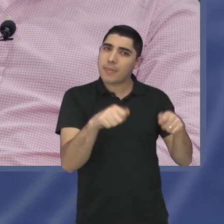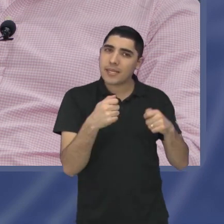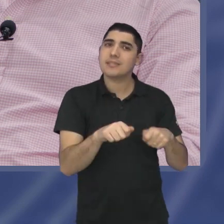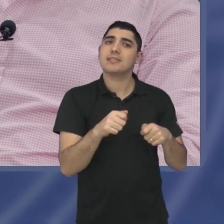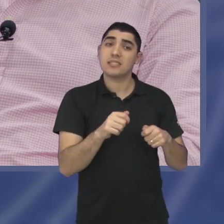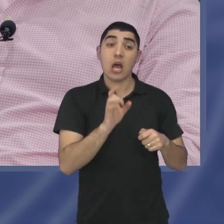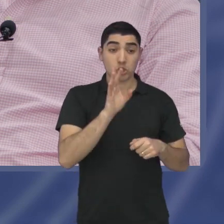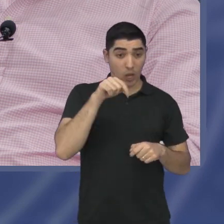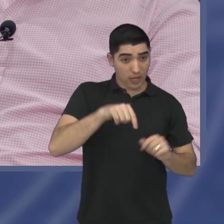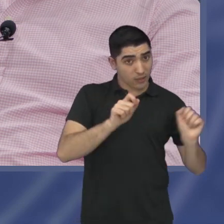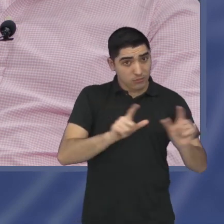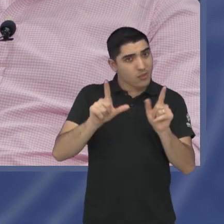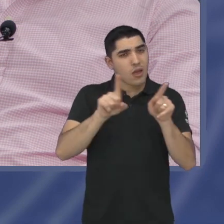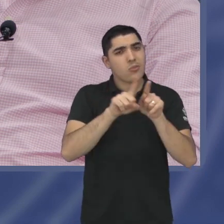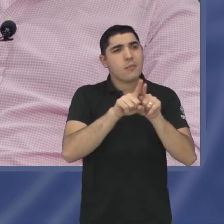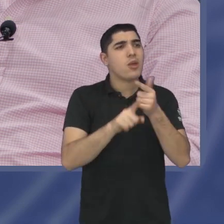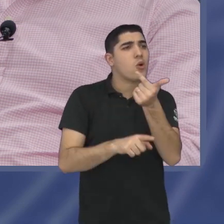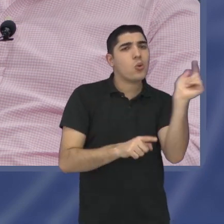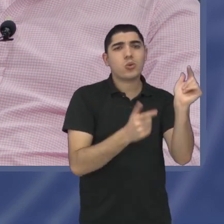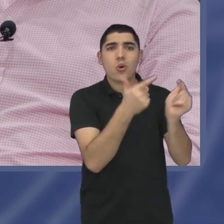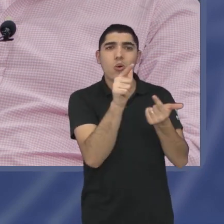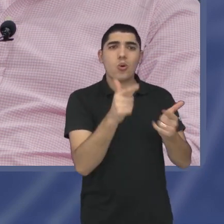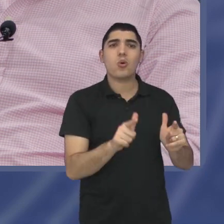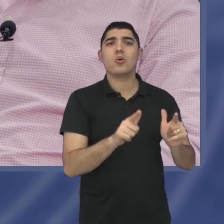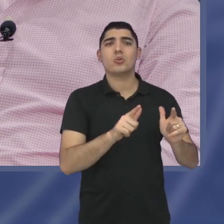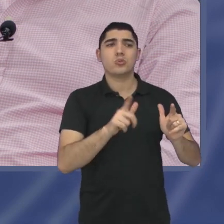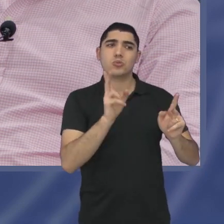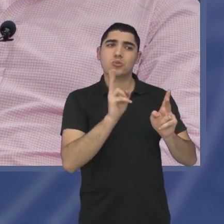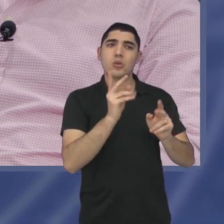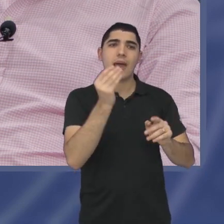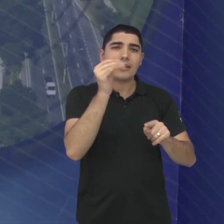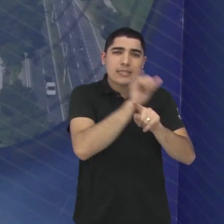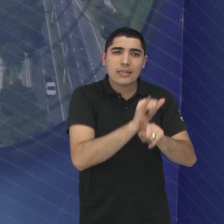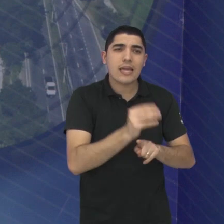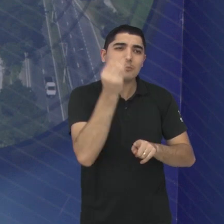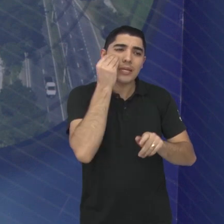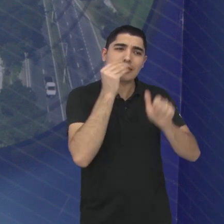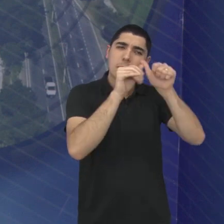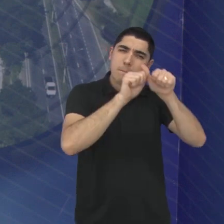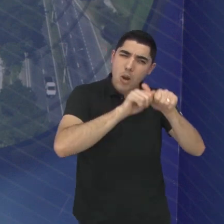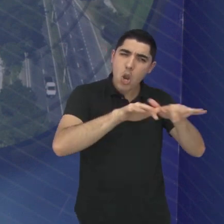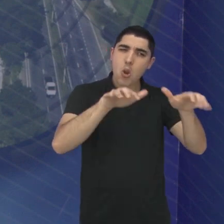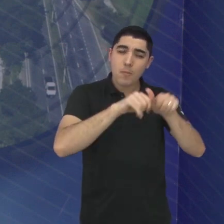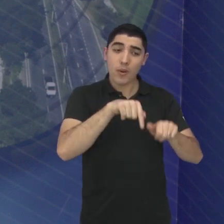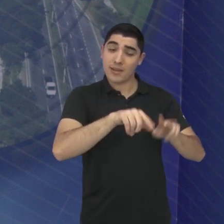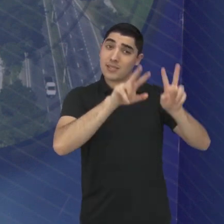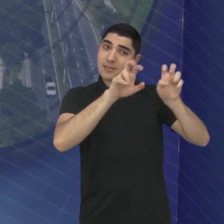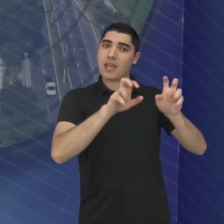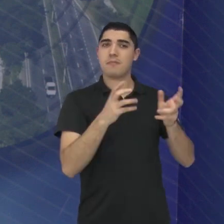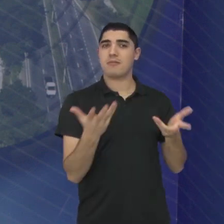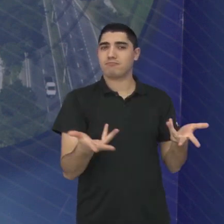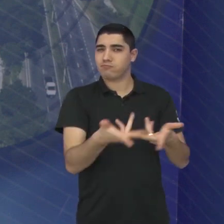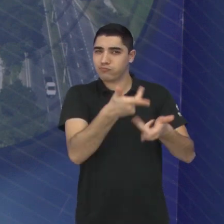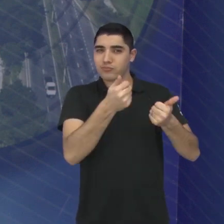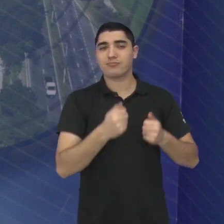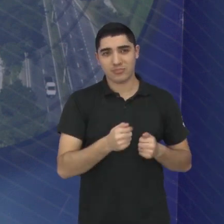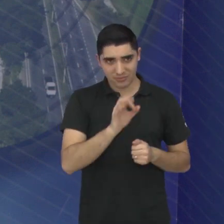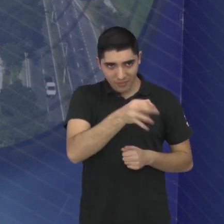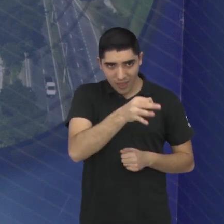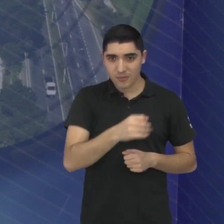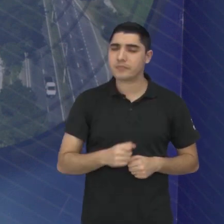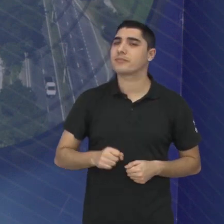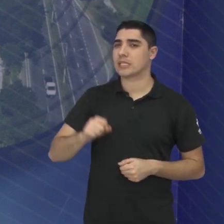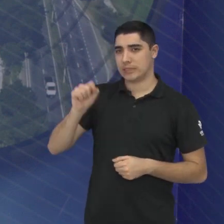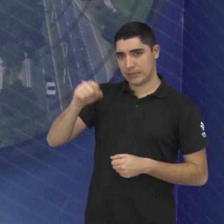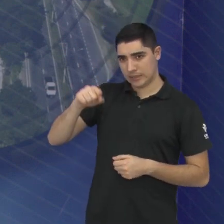hoje, mas que outros locais também, que seja amplamente disseminado, que seja amplamente discutido assuntos como esse, né,